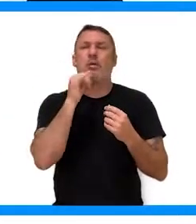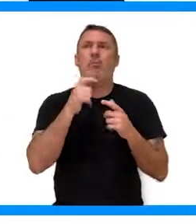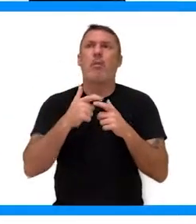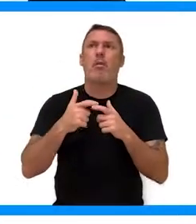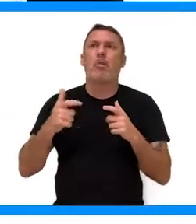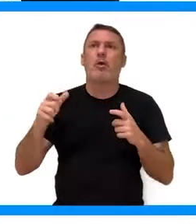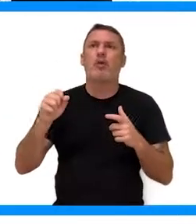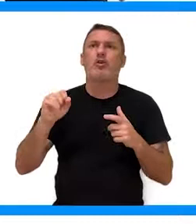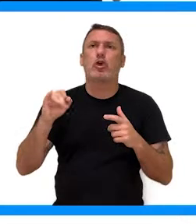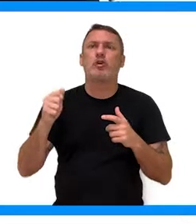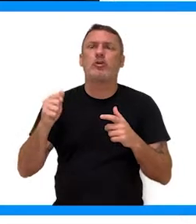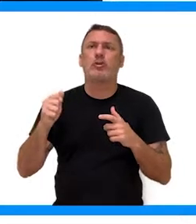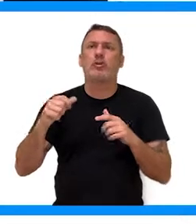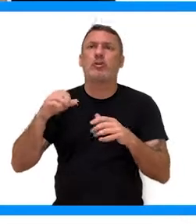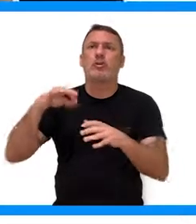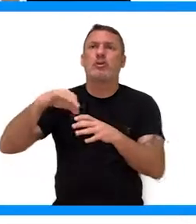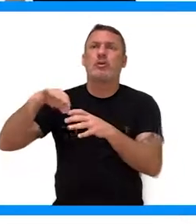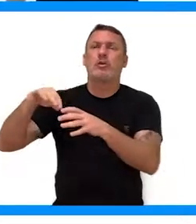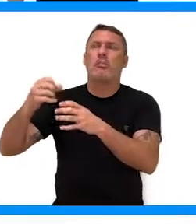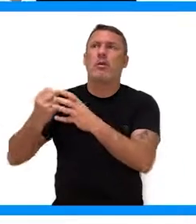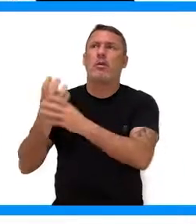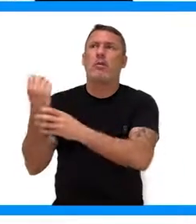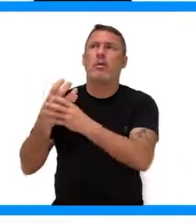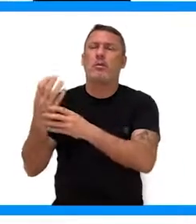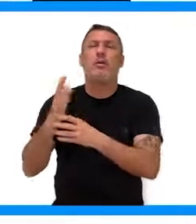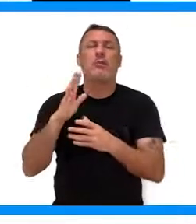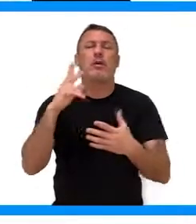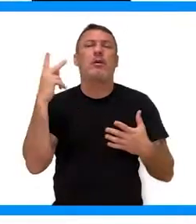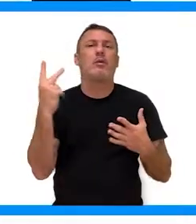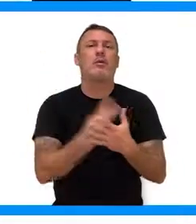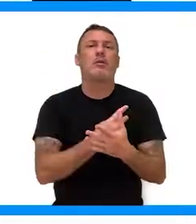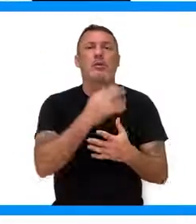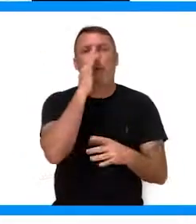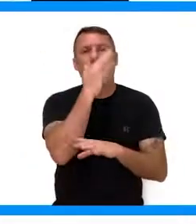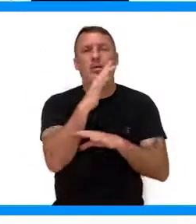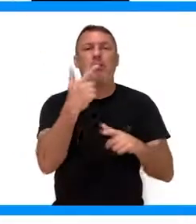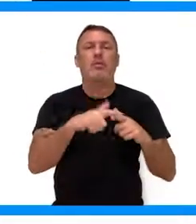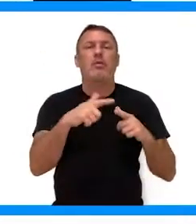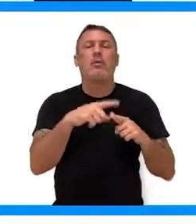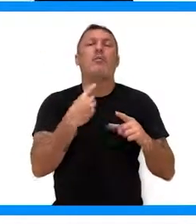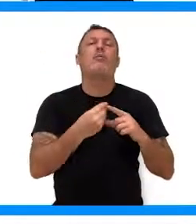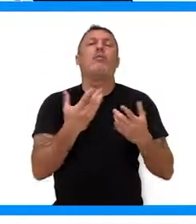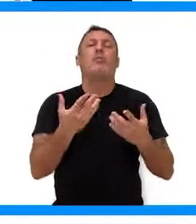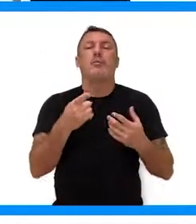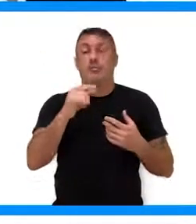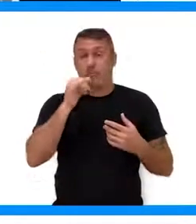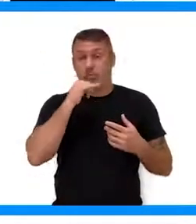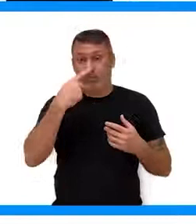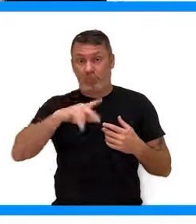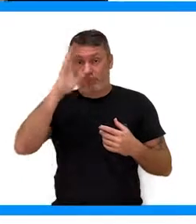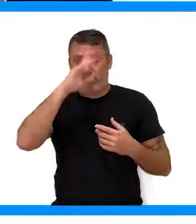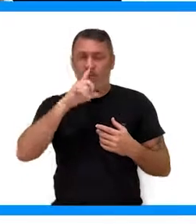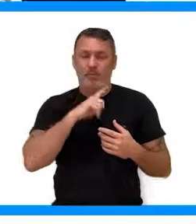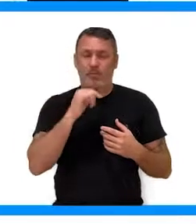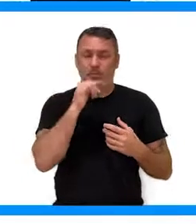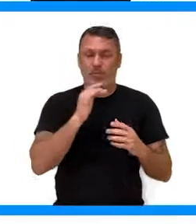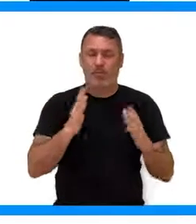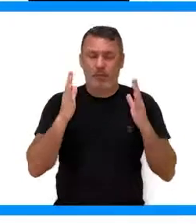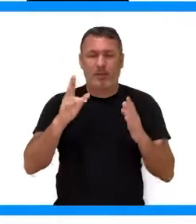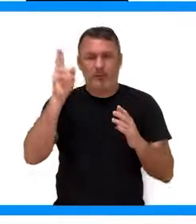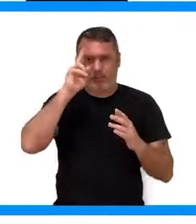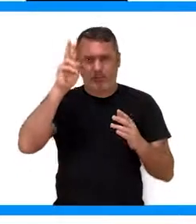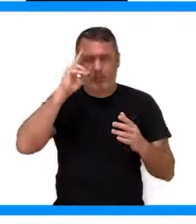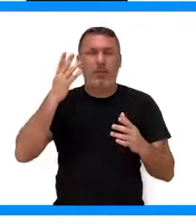das consequências ambientais do avanço da fronteira agrícola da soja pelo nosso país, porque historicamente você tem ali a